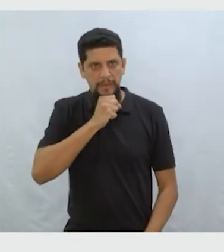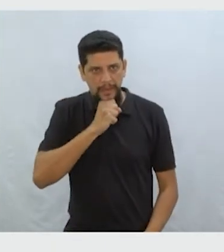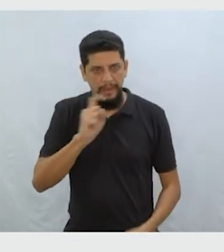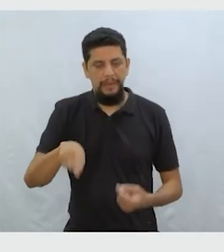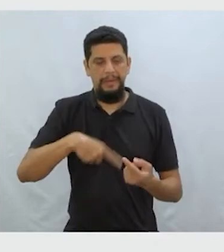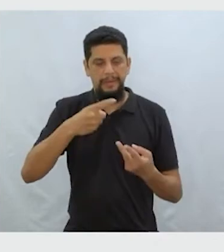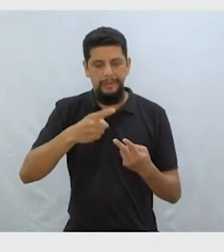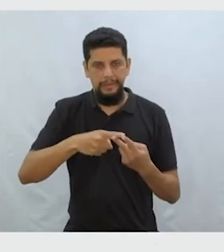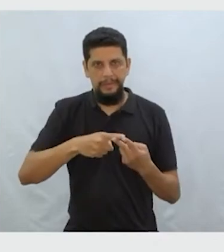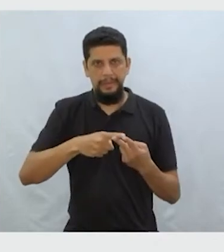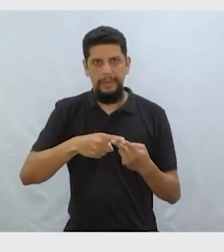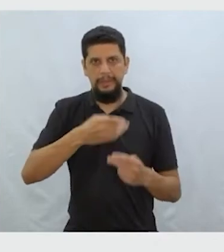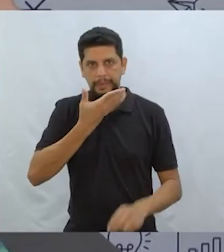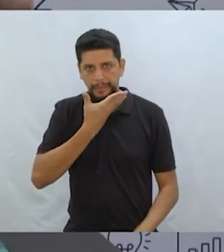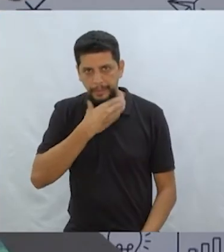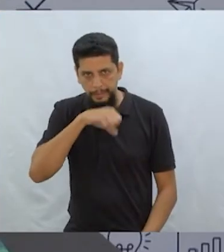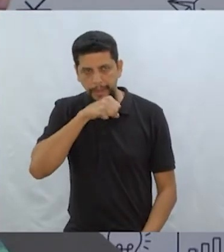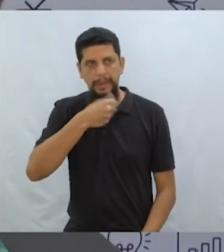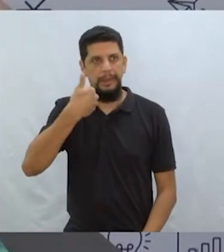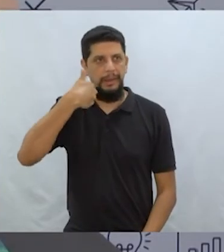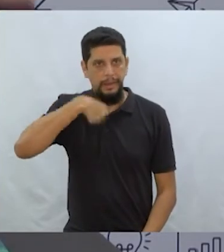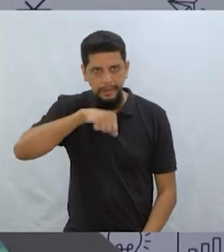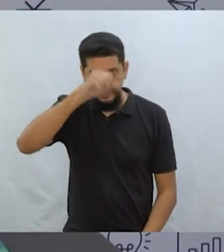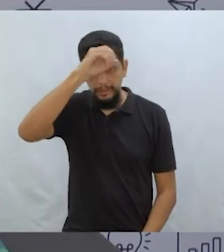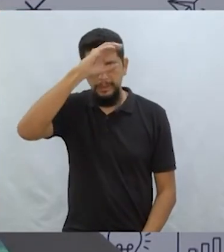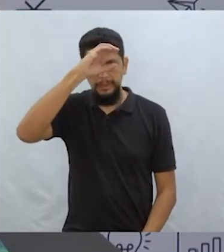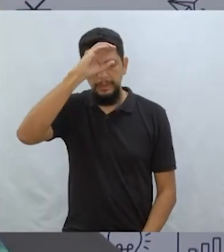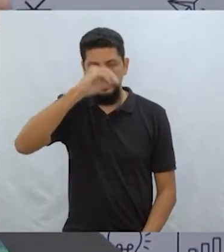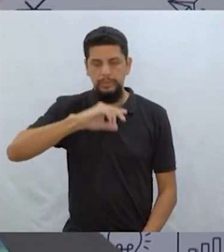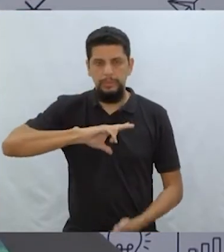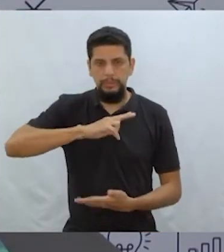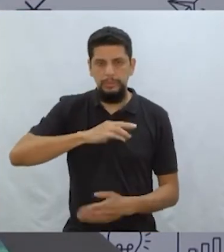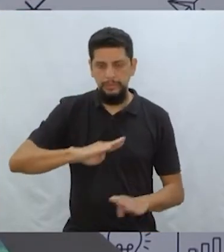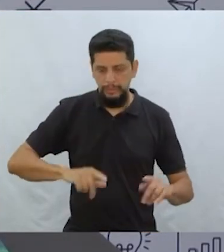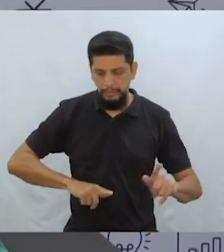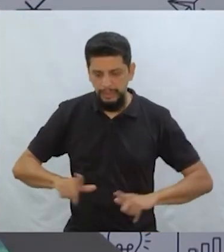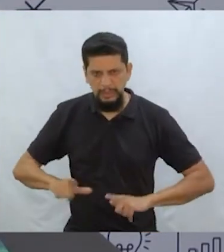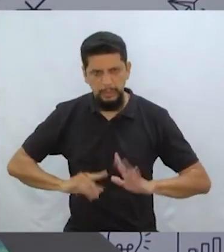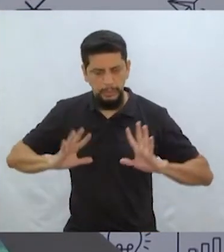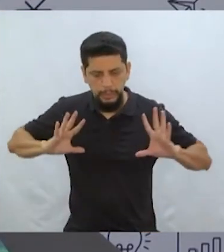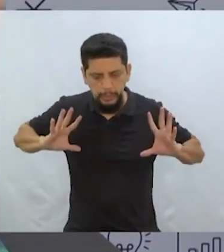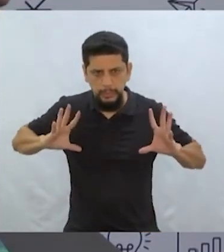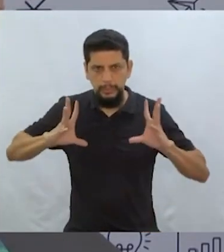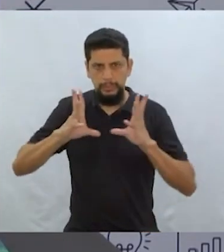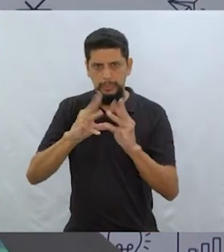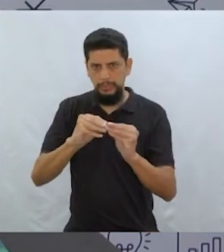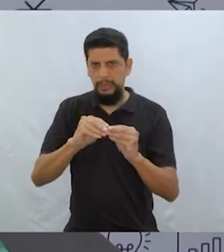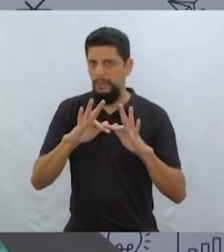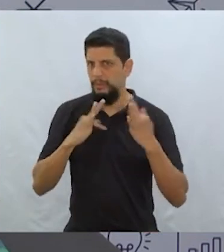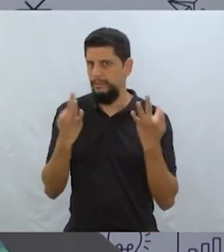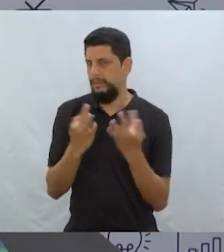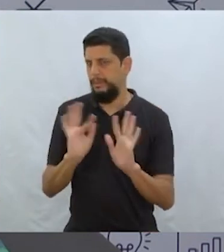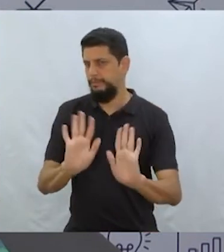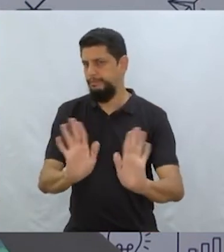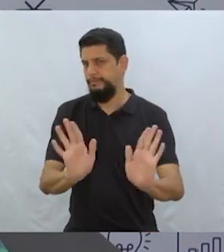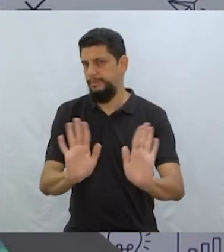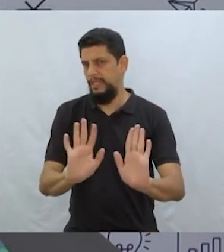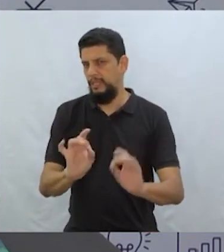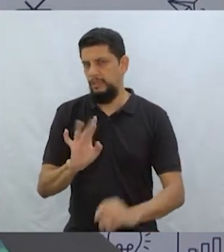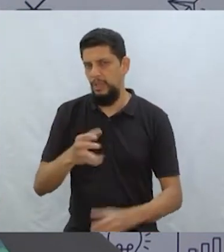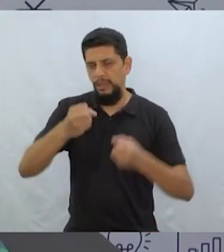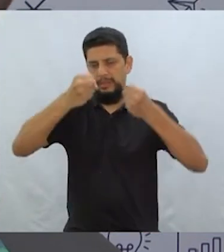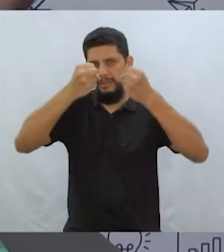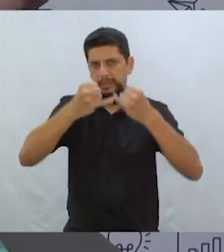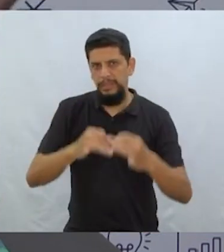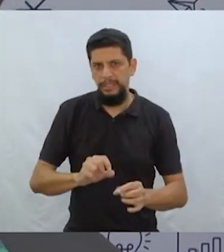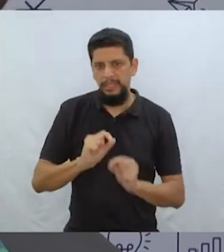bisavô e daí as sobrinhos os netos o avô e o e o afiliado e assim por diante não gente lá